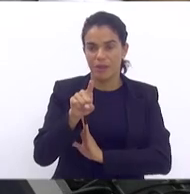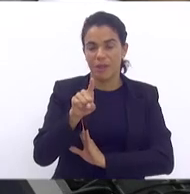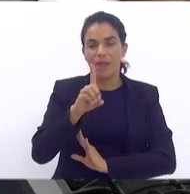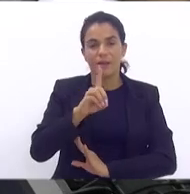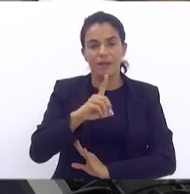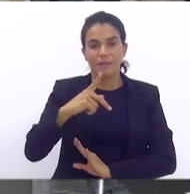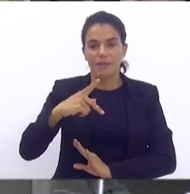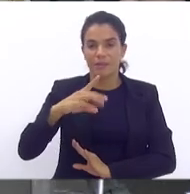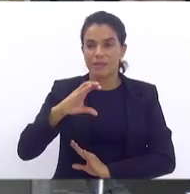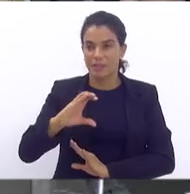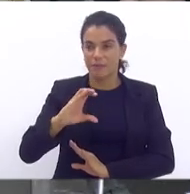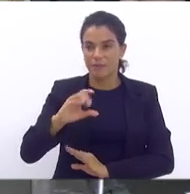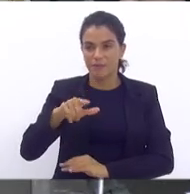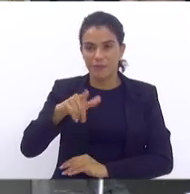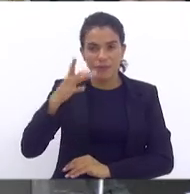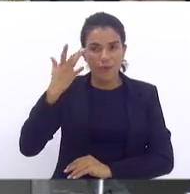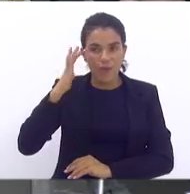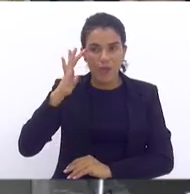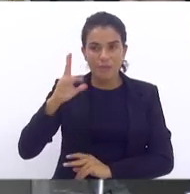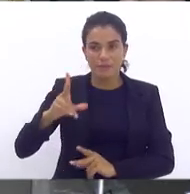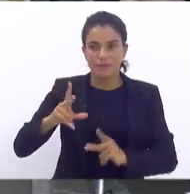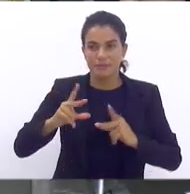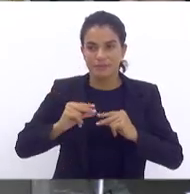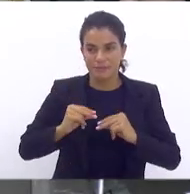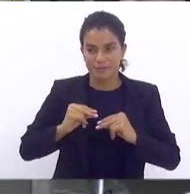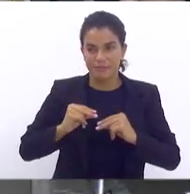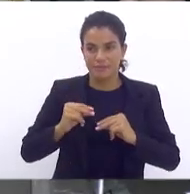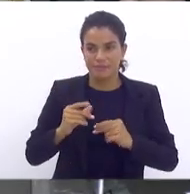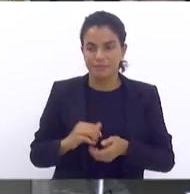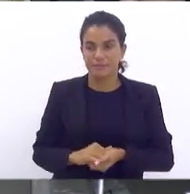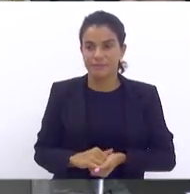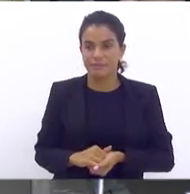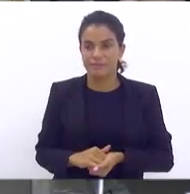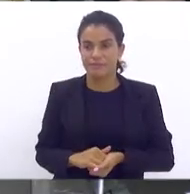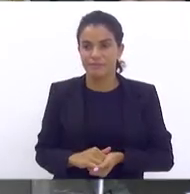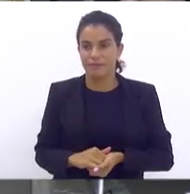seguinte. Vocês não acham que merece reparo